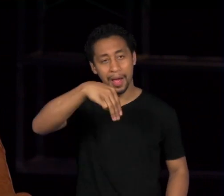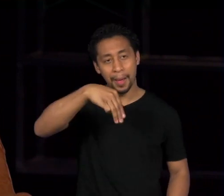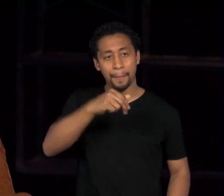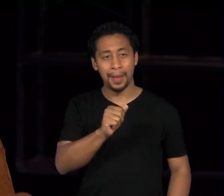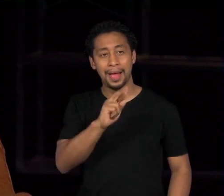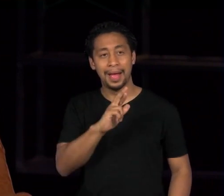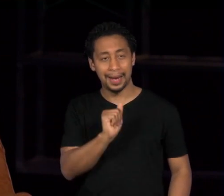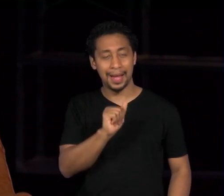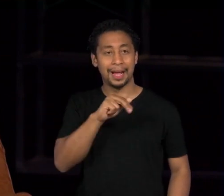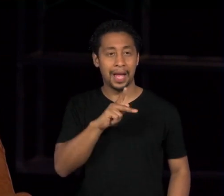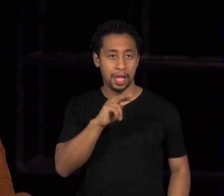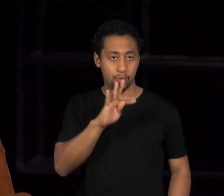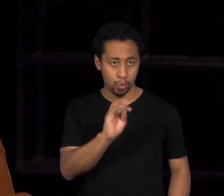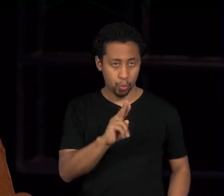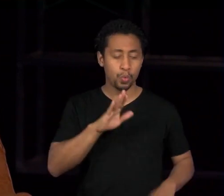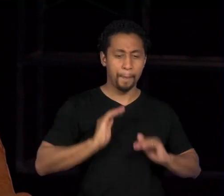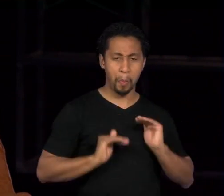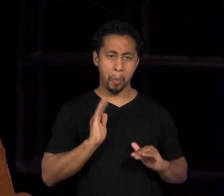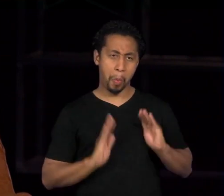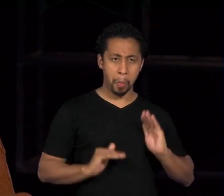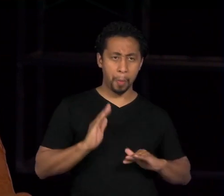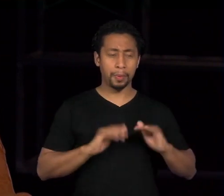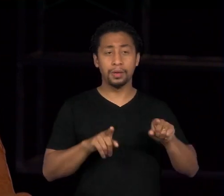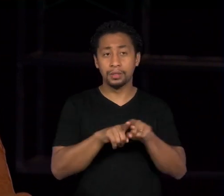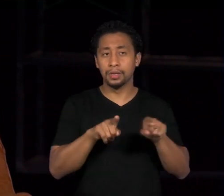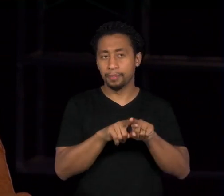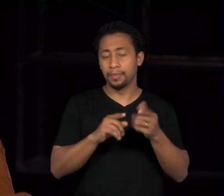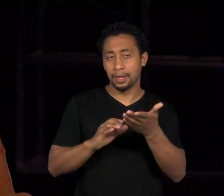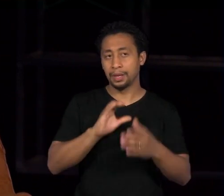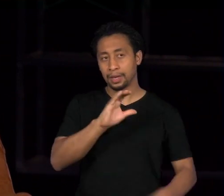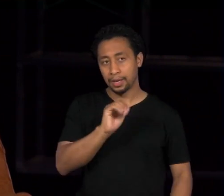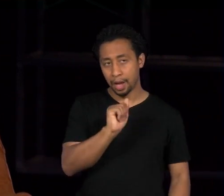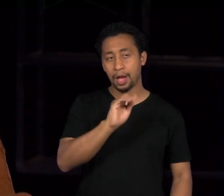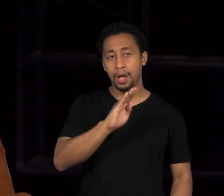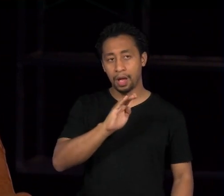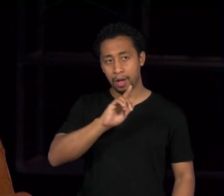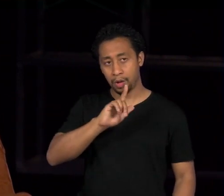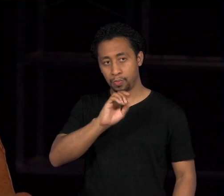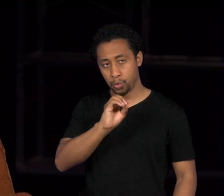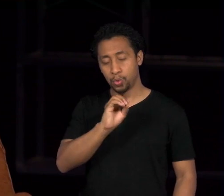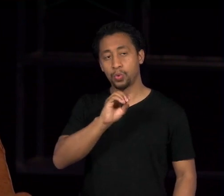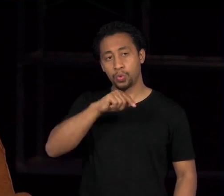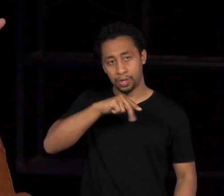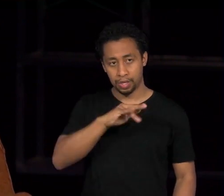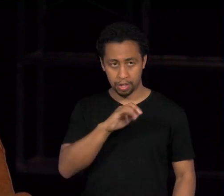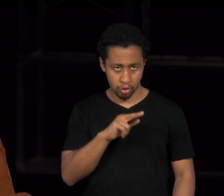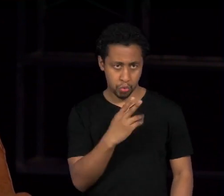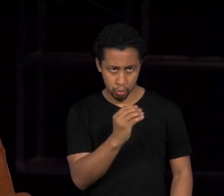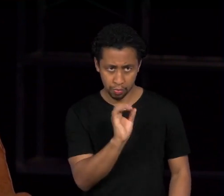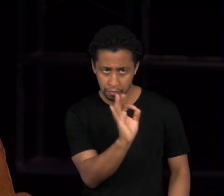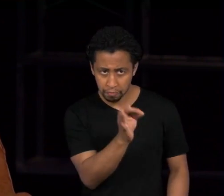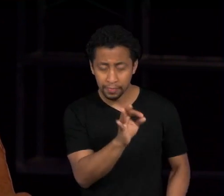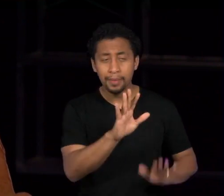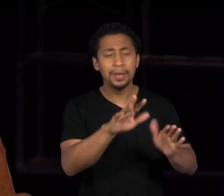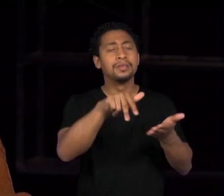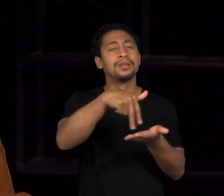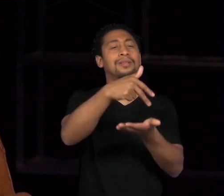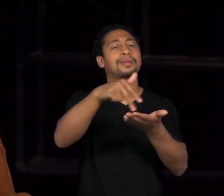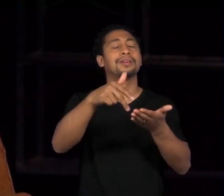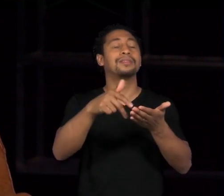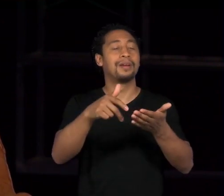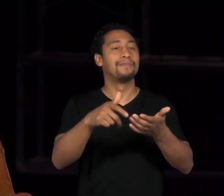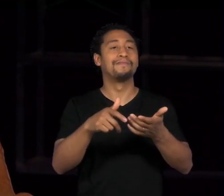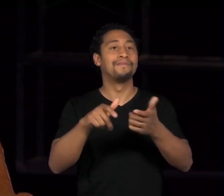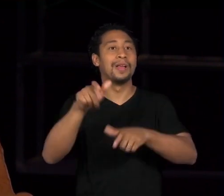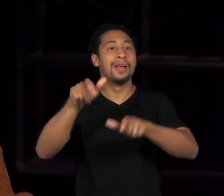história que na dança popular o homem é o protagonista né ao contrário da dança clássica onde as mulheres são aí o centro das atenções dá para você